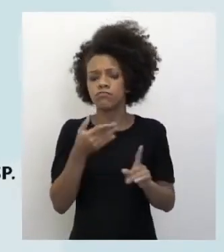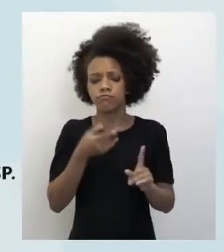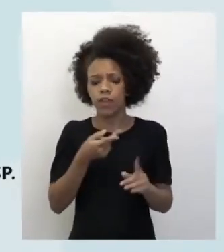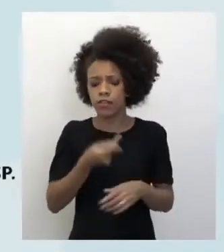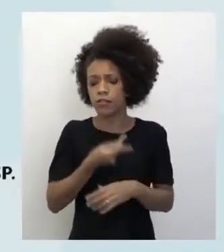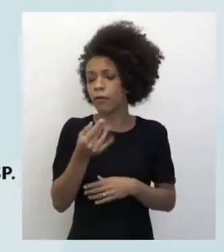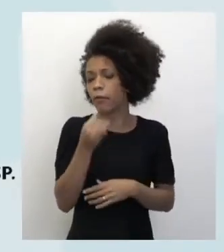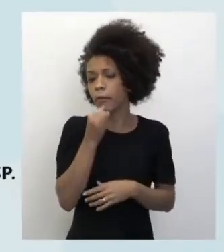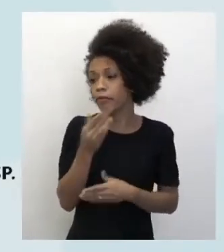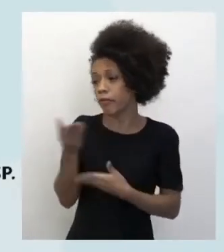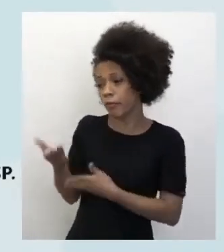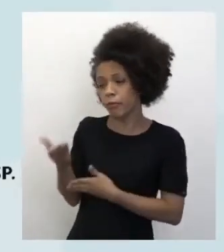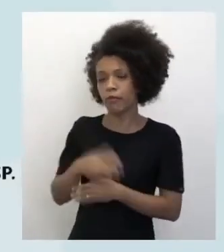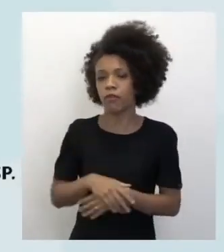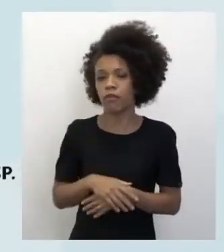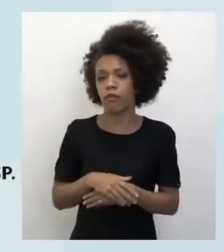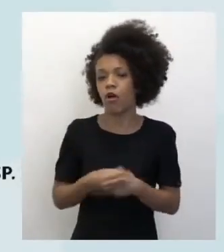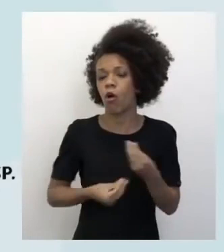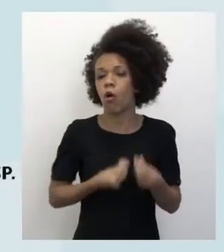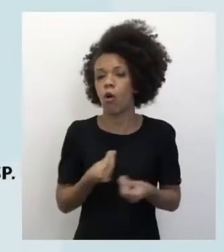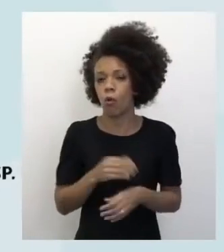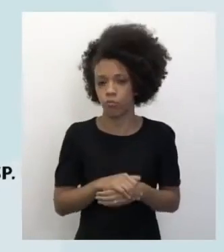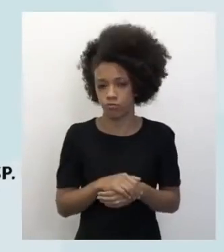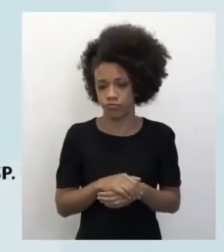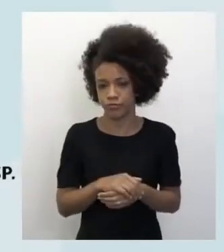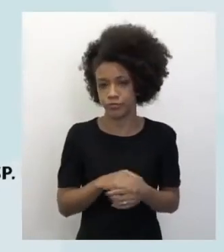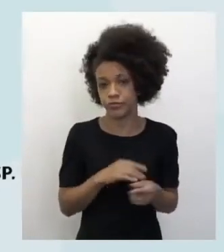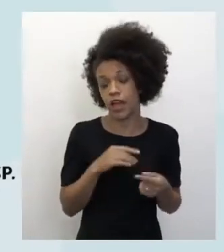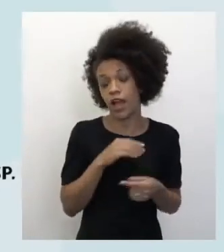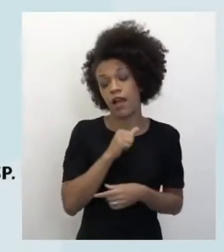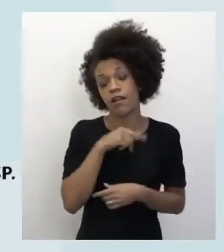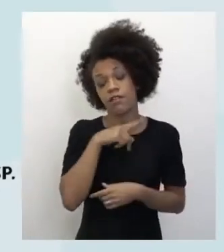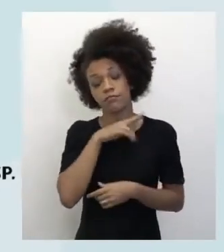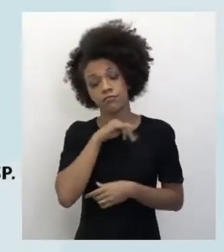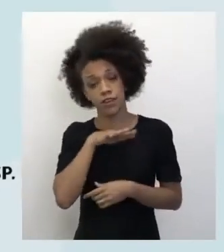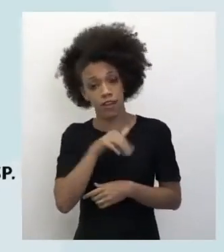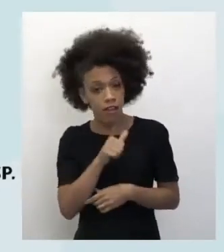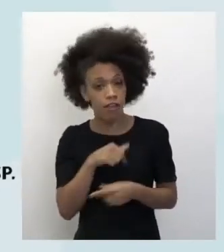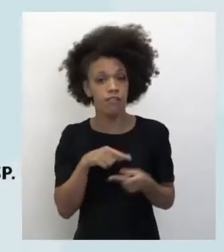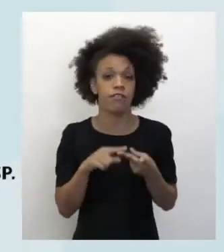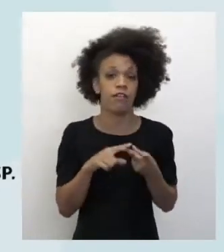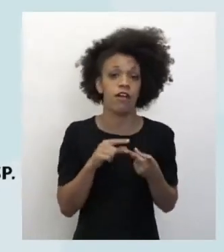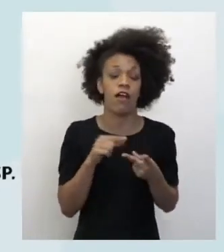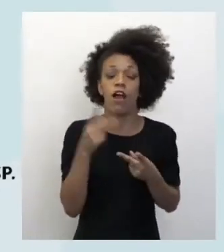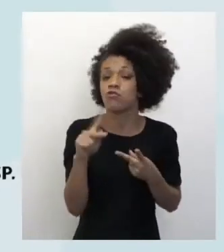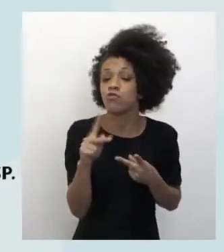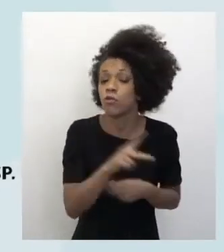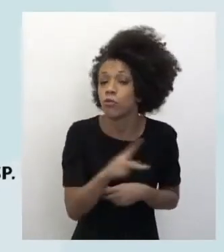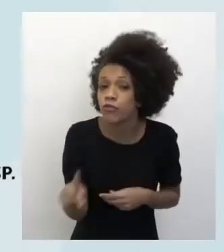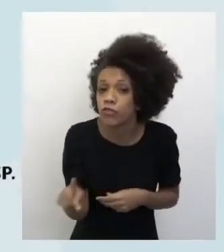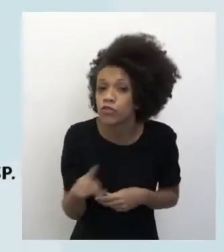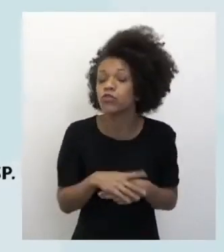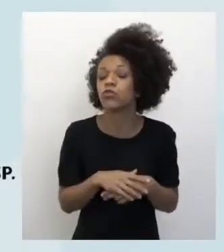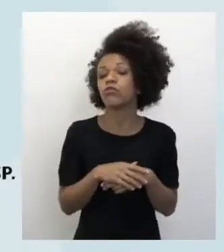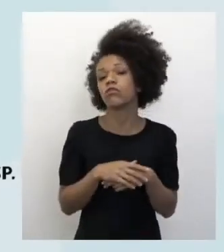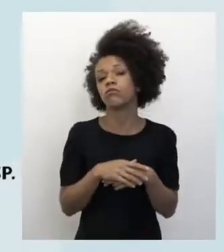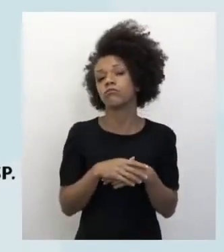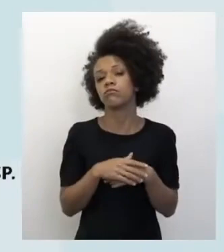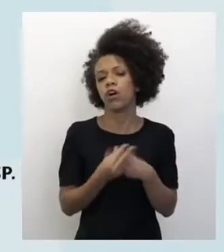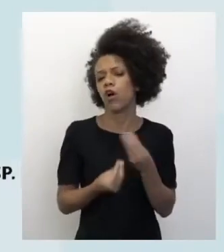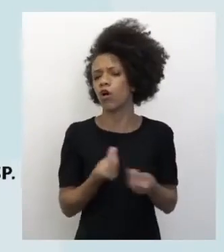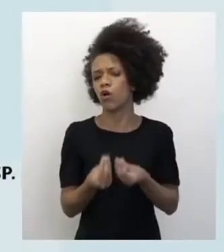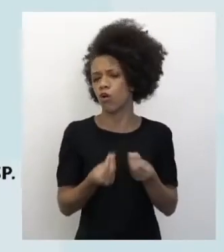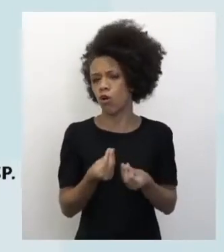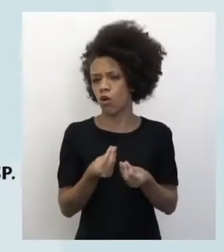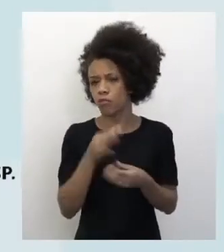mim, por exemplo. Como é que você se refere a Andréia, como você se refere a sua, aí o seu professor lá. Como é que